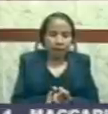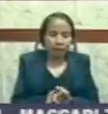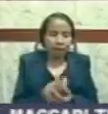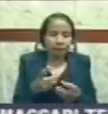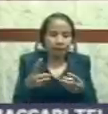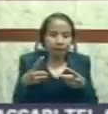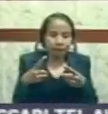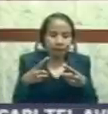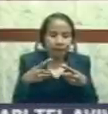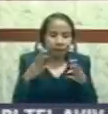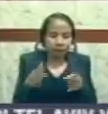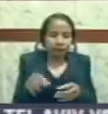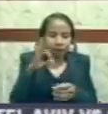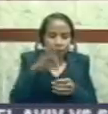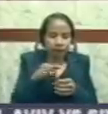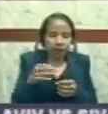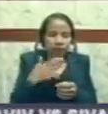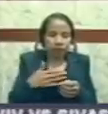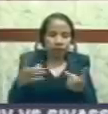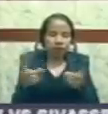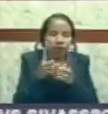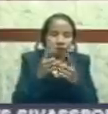Distintos deputados, vota a favor, contra, abstenção.